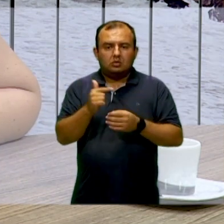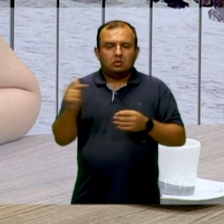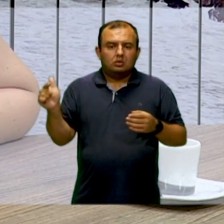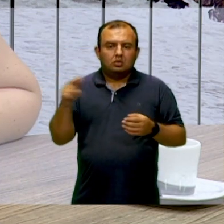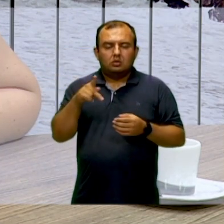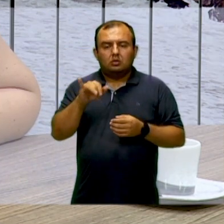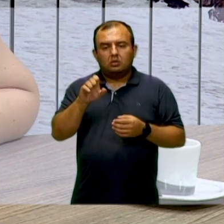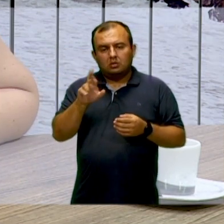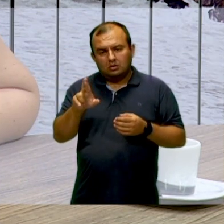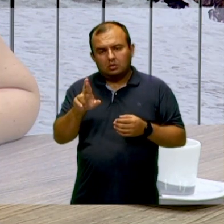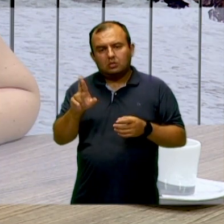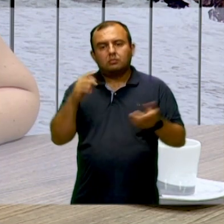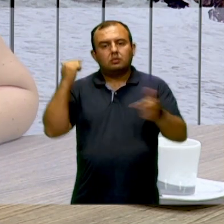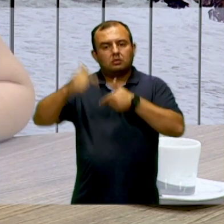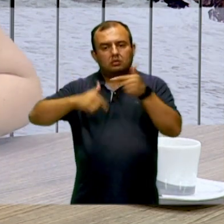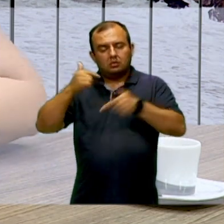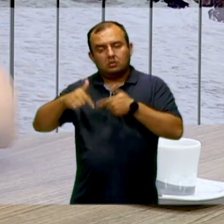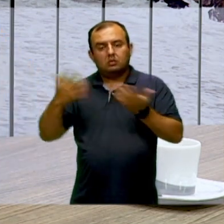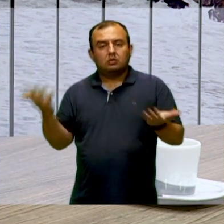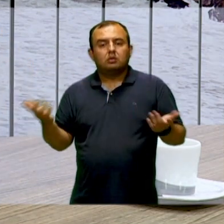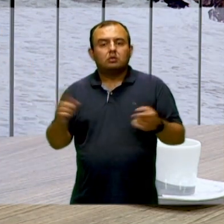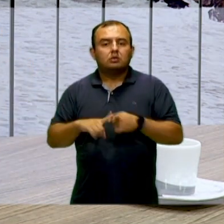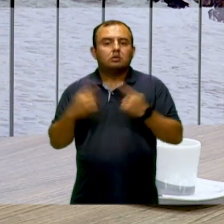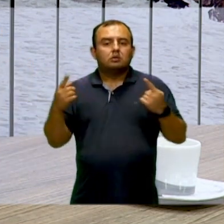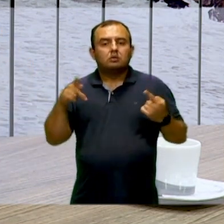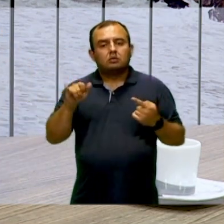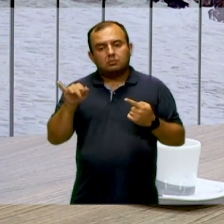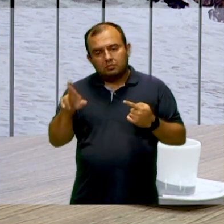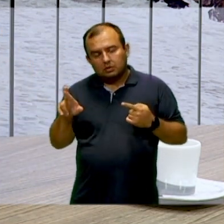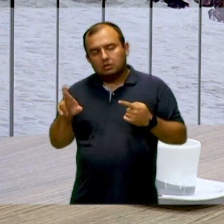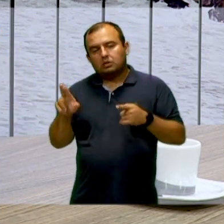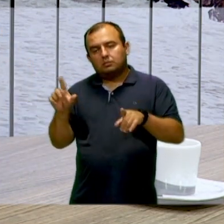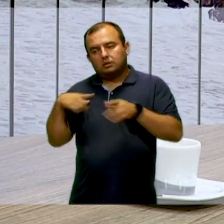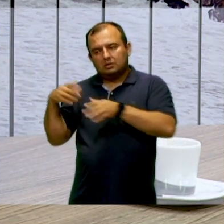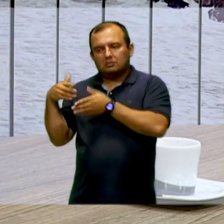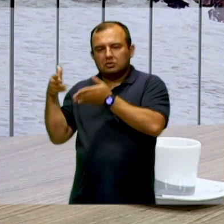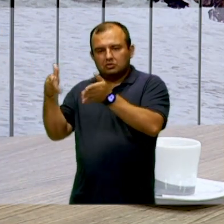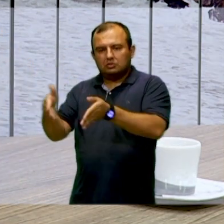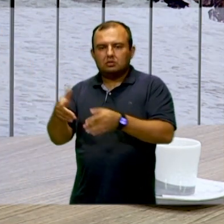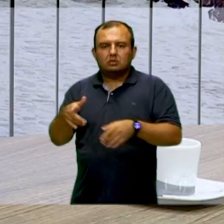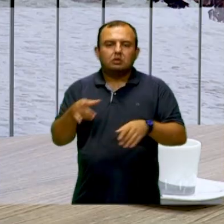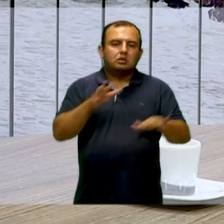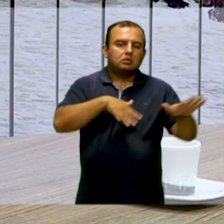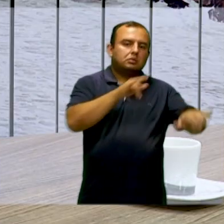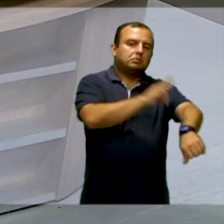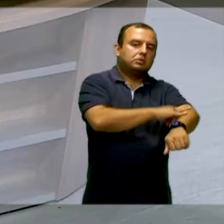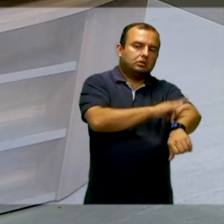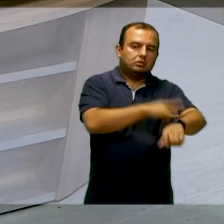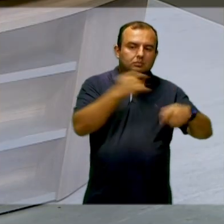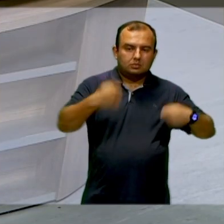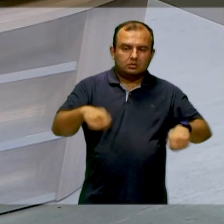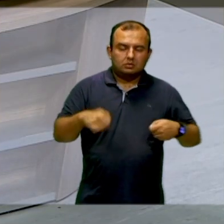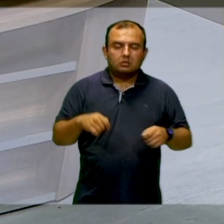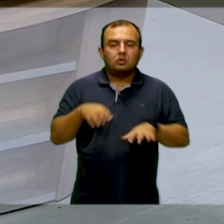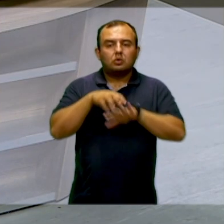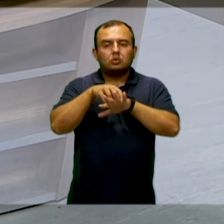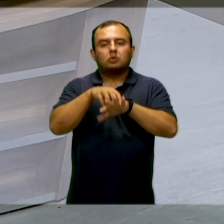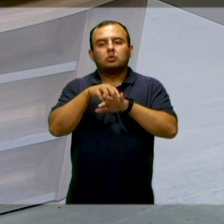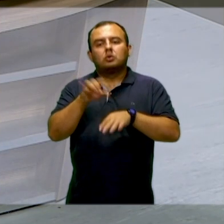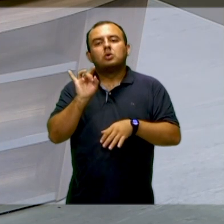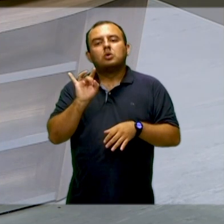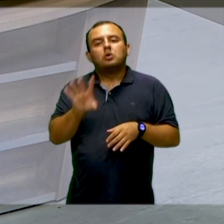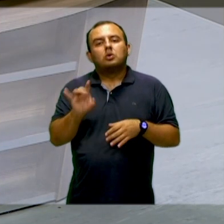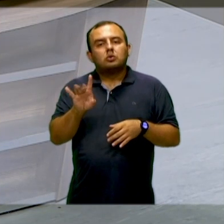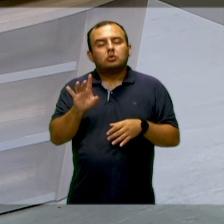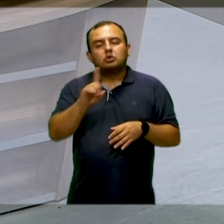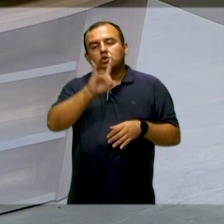pier. Nós temos que trabalhar com um pier, mas além de ter um pier, nós temos que lembrar que nas praias precisa ter banheiro. Então, o turismo não é só